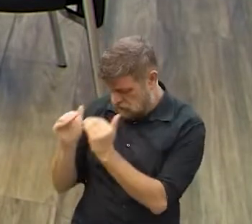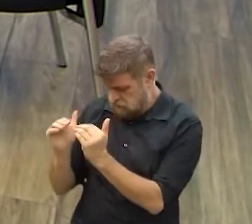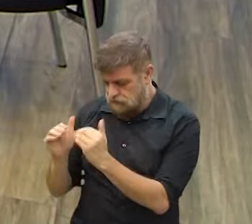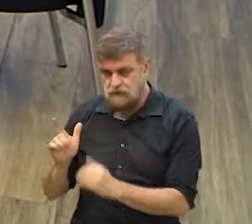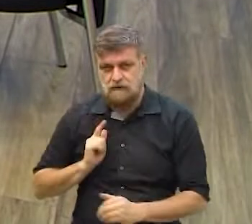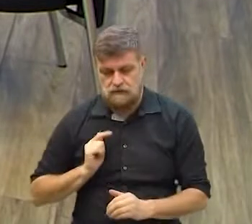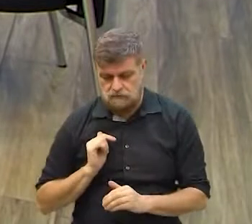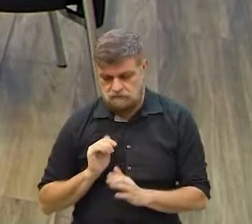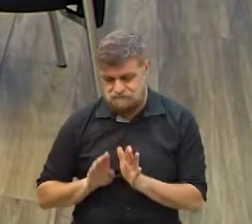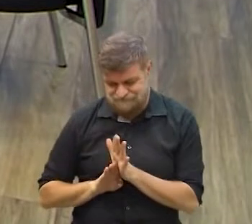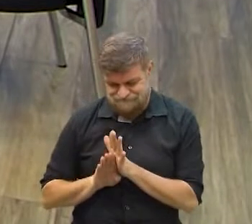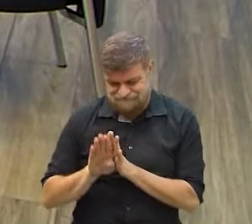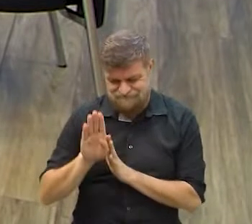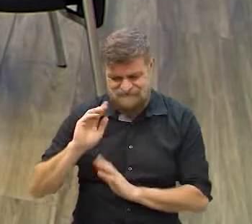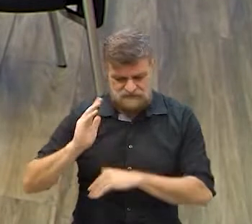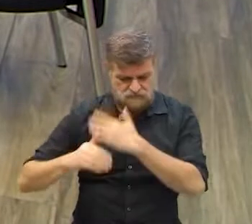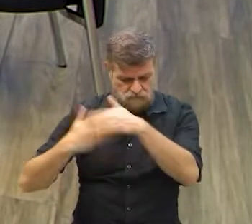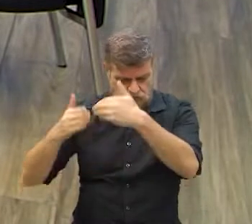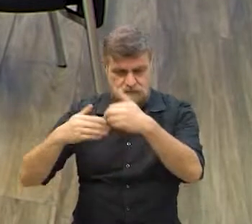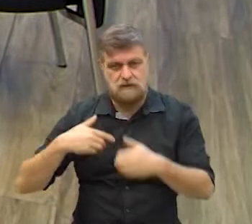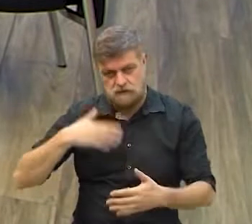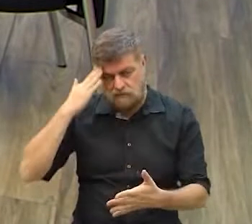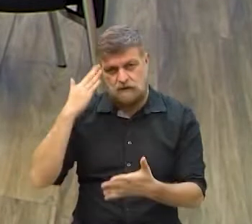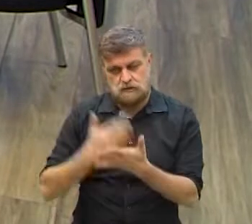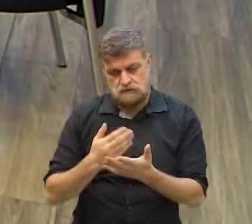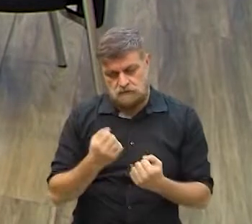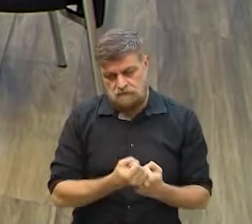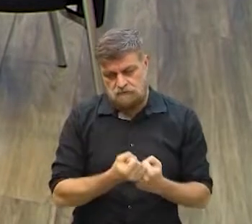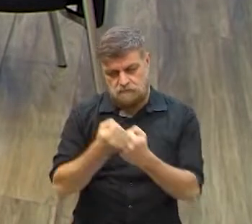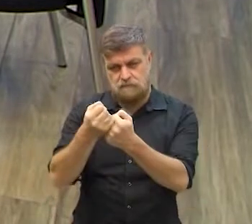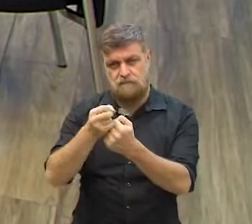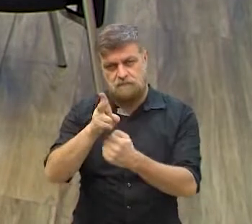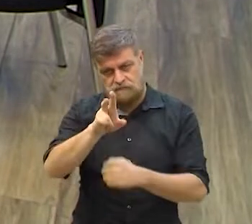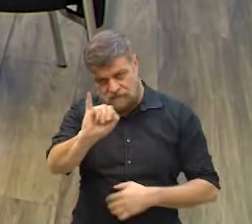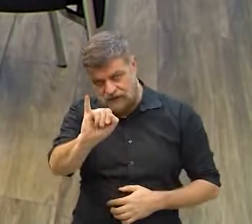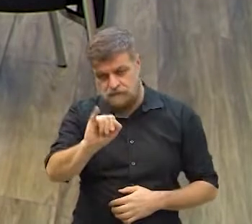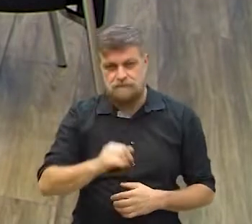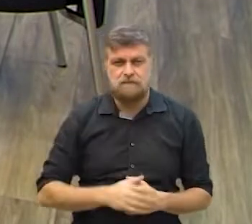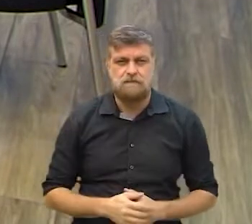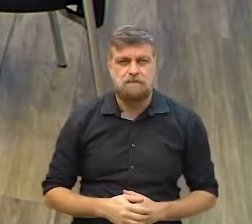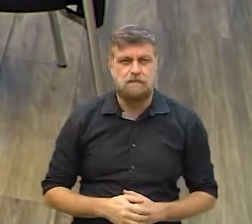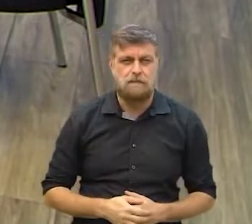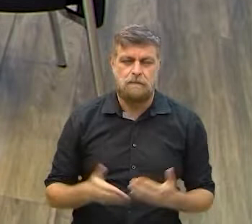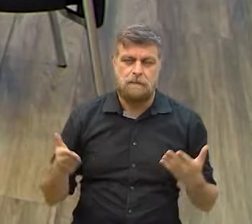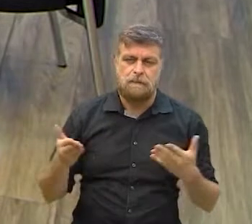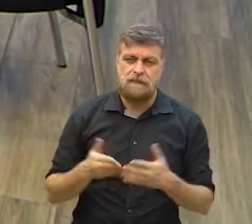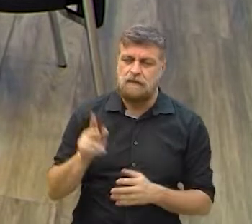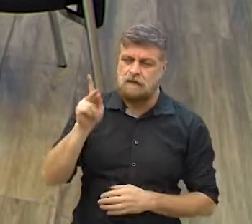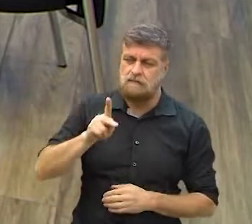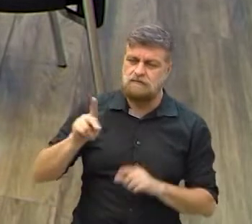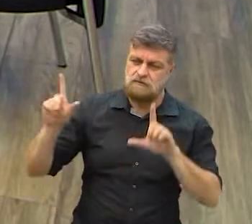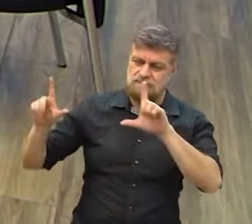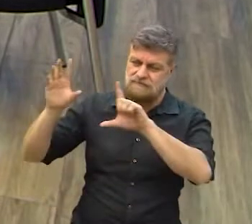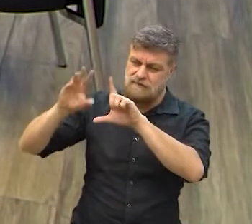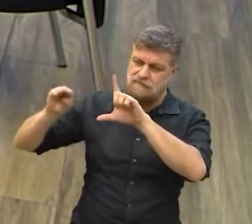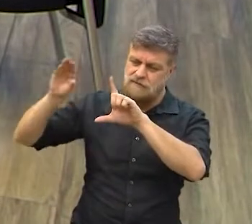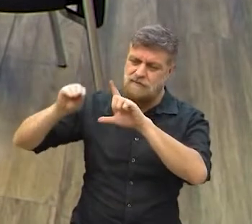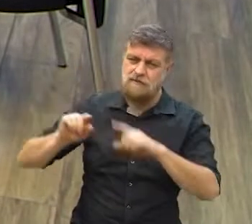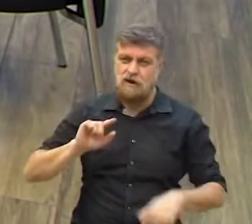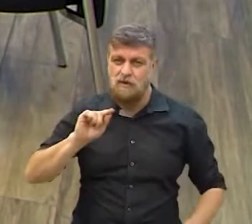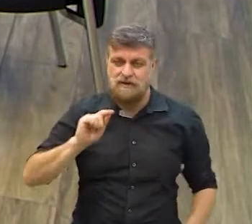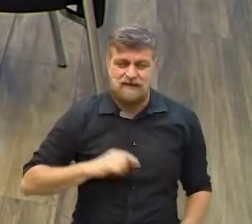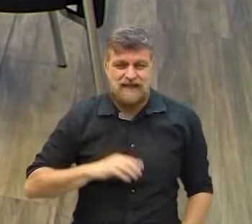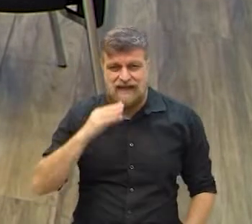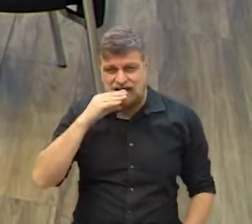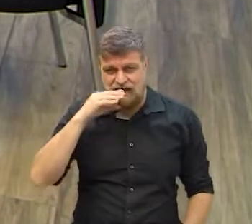outro. Né? A gente tem muitas coisas a evoluir, né, e acredito que isso vai contribuir. Obrigada. E agora falando, Sérgio, sobre essa questão